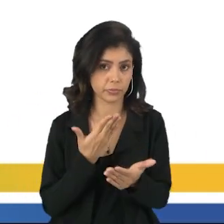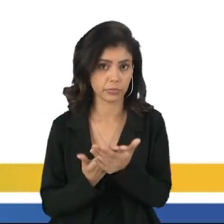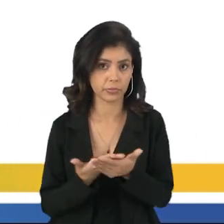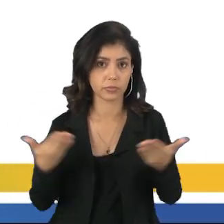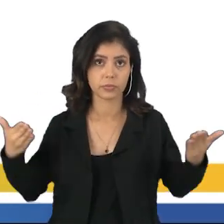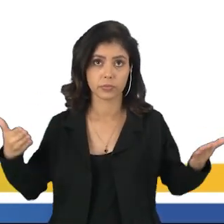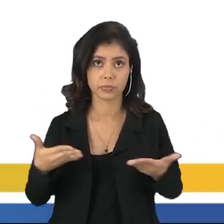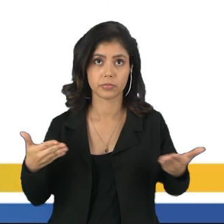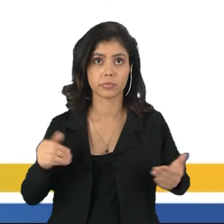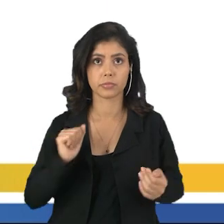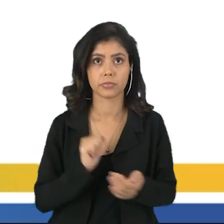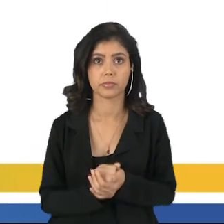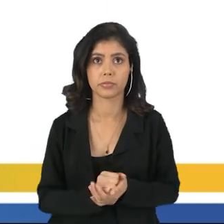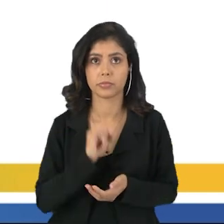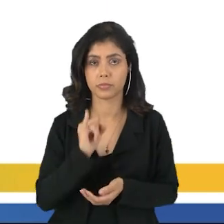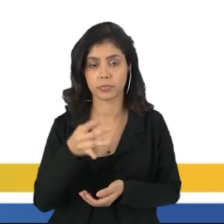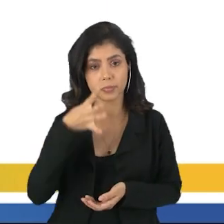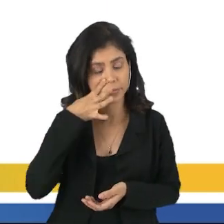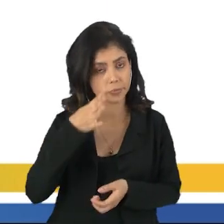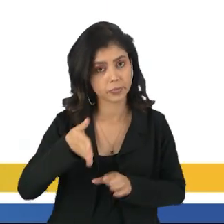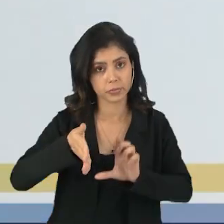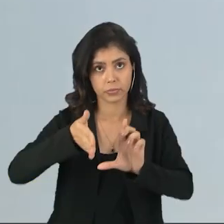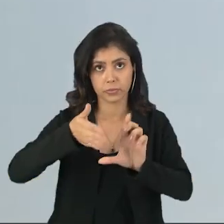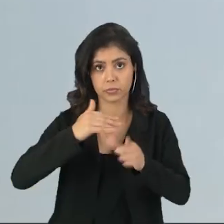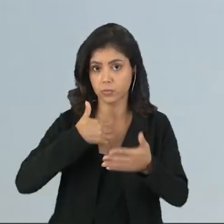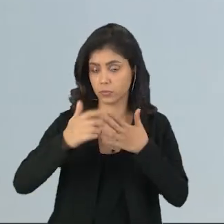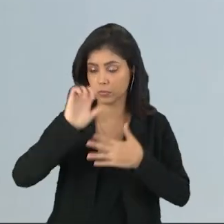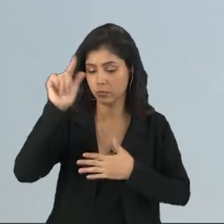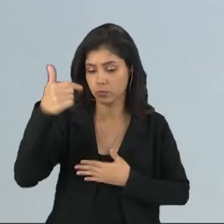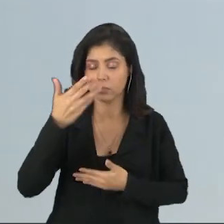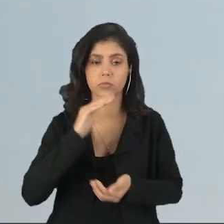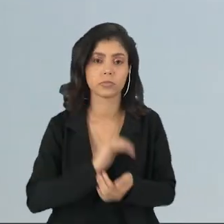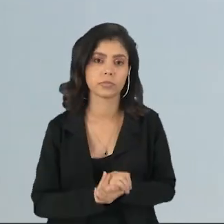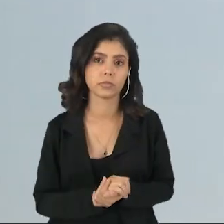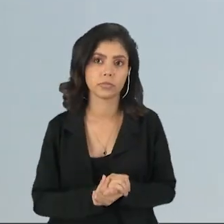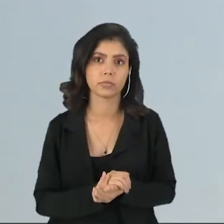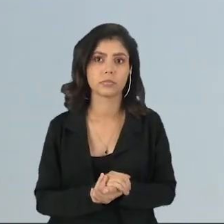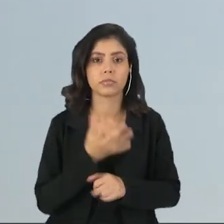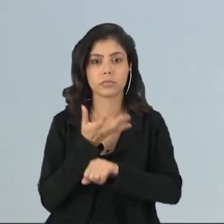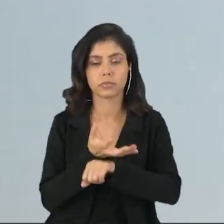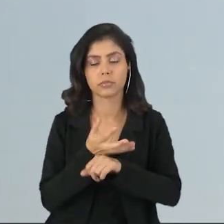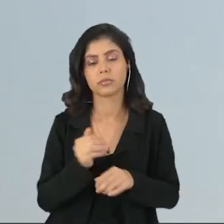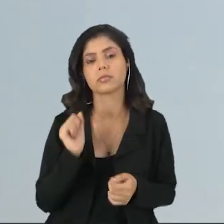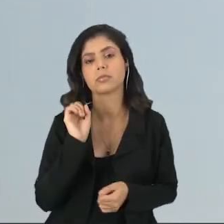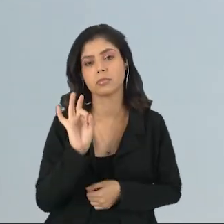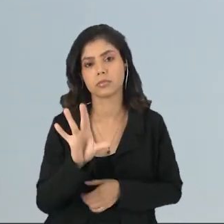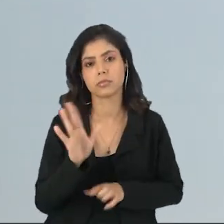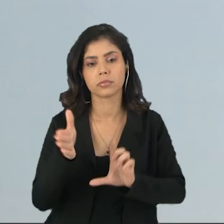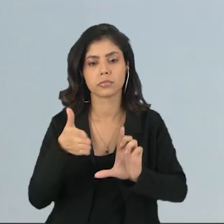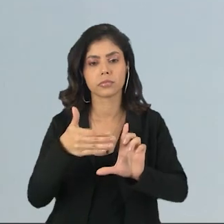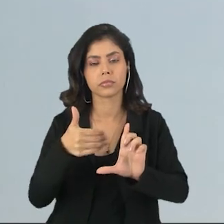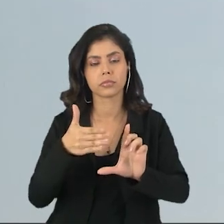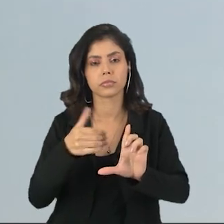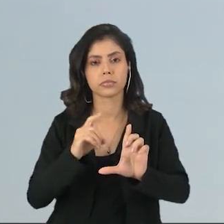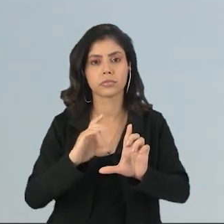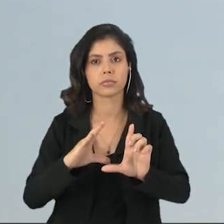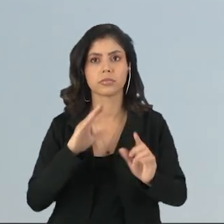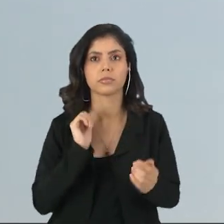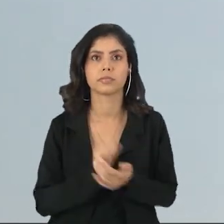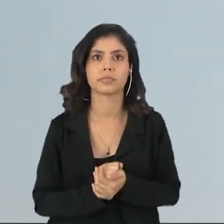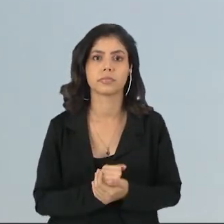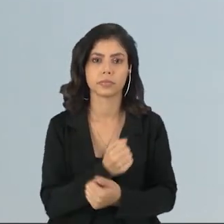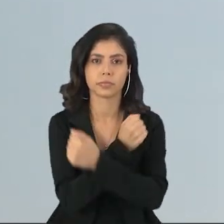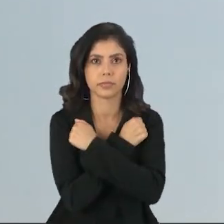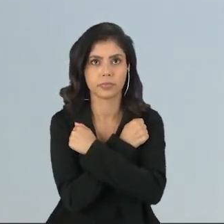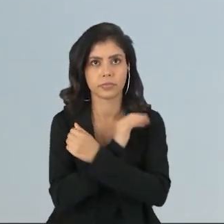isso, a gente encerra a nossa aula de hoje. Se você quiser acessá-la ou qualquer outro componente curricular,